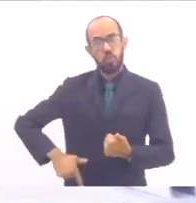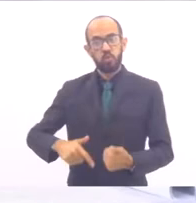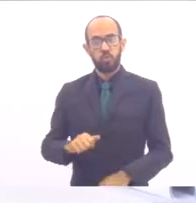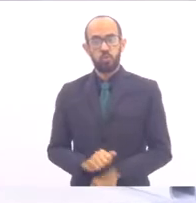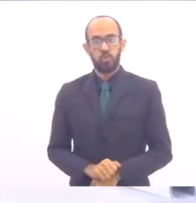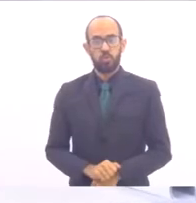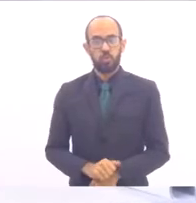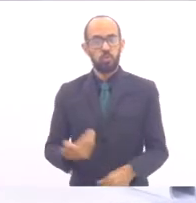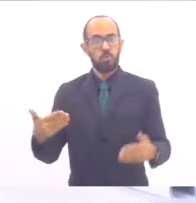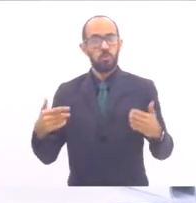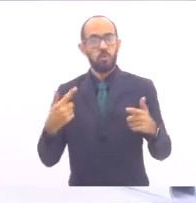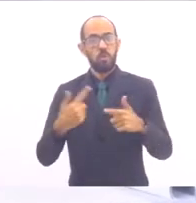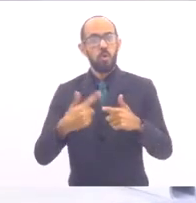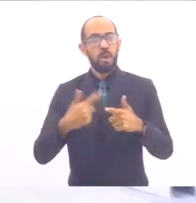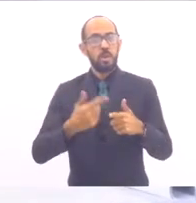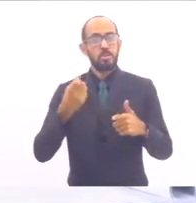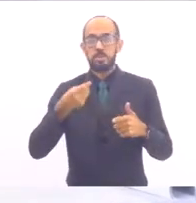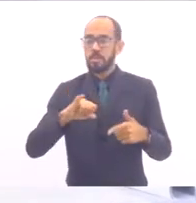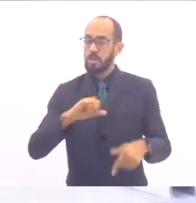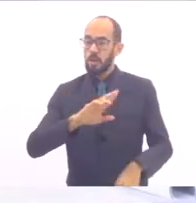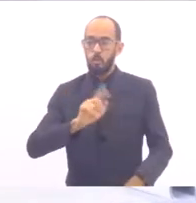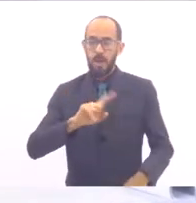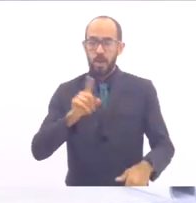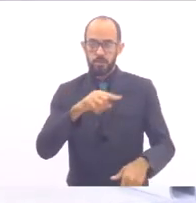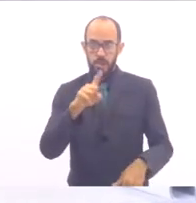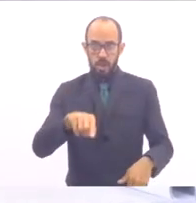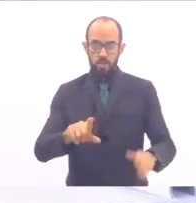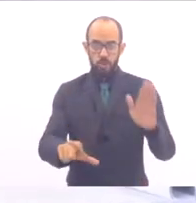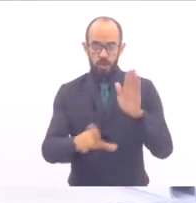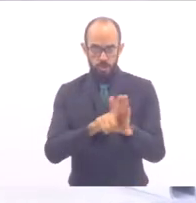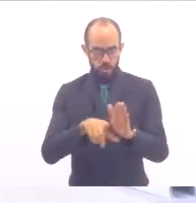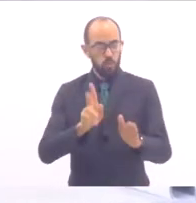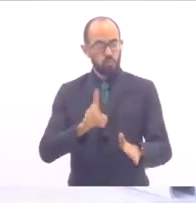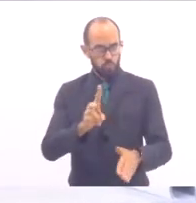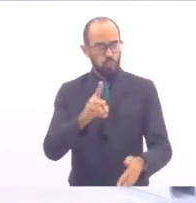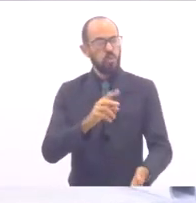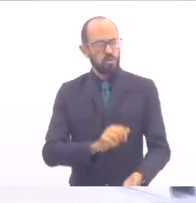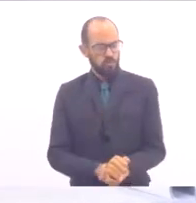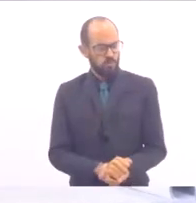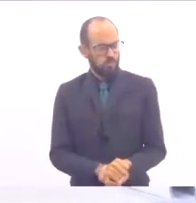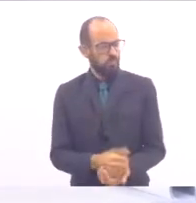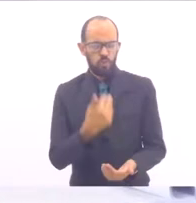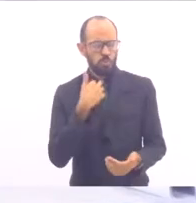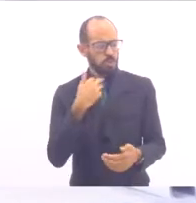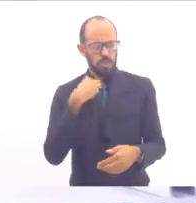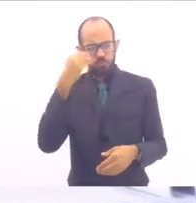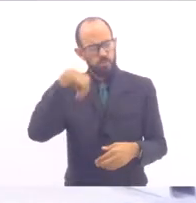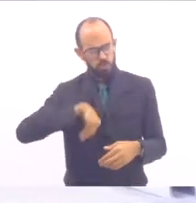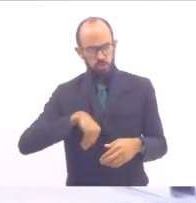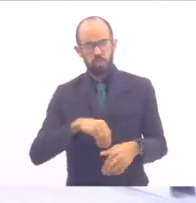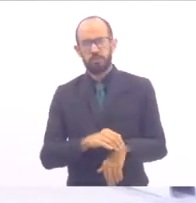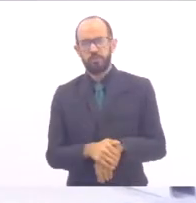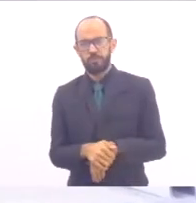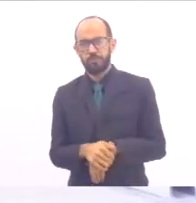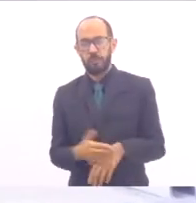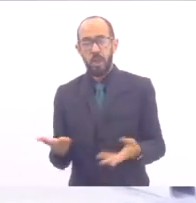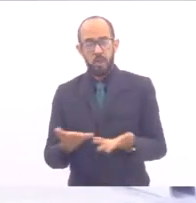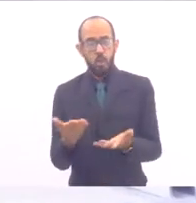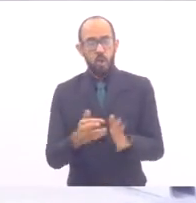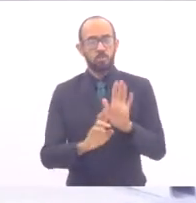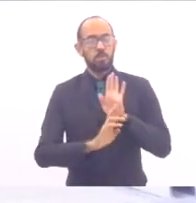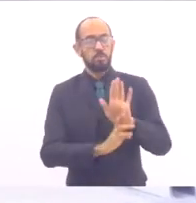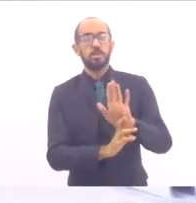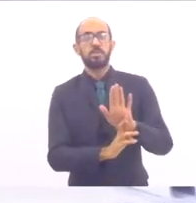leis valem e têm que ser respeitadas. E a gente não pode desanimar. Muito bem, ouçamos agora os